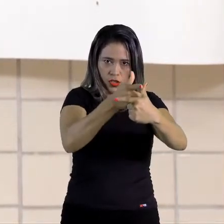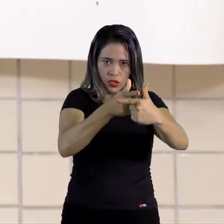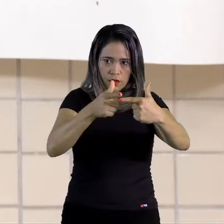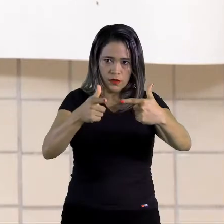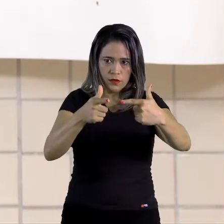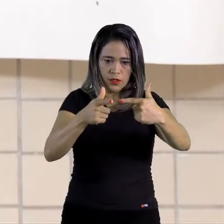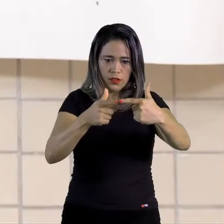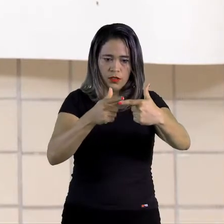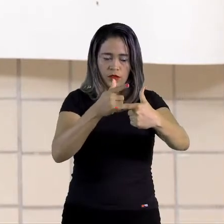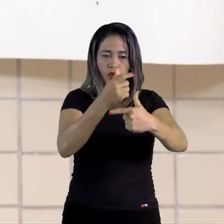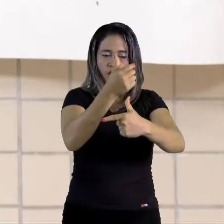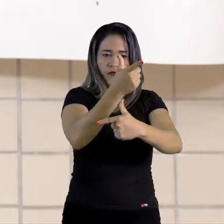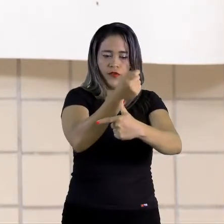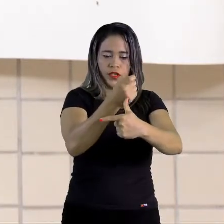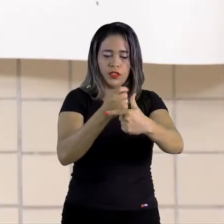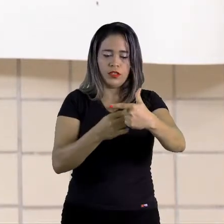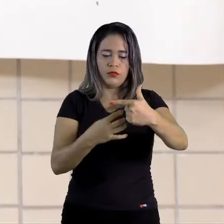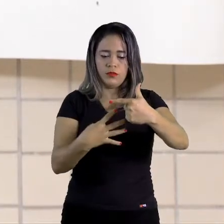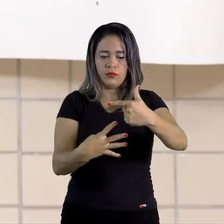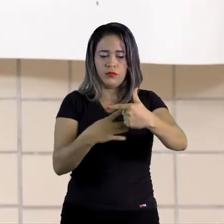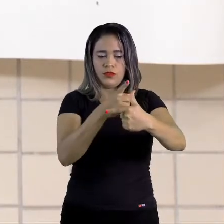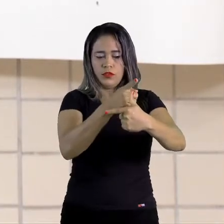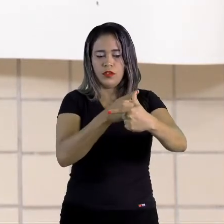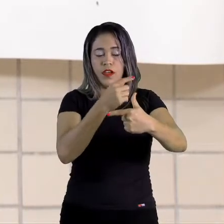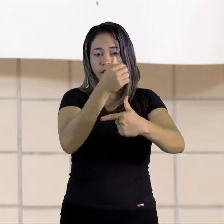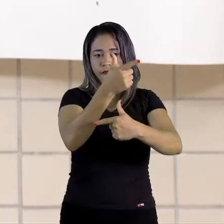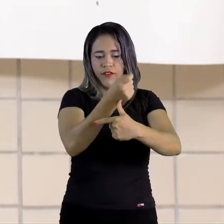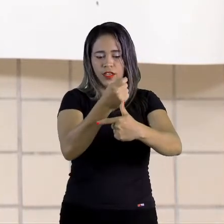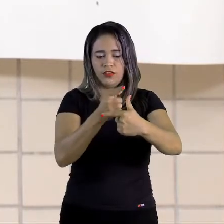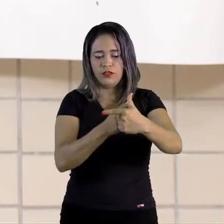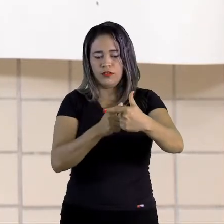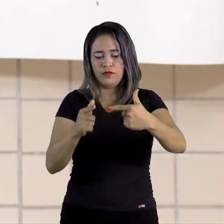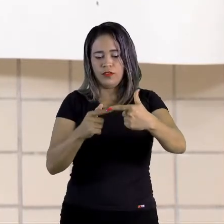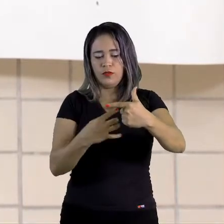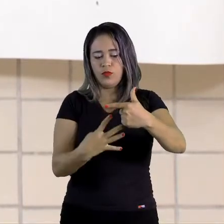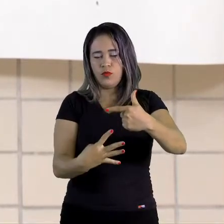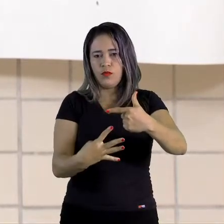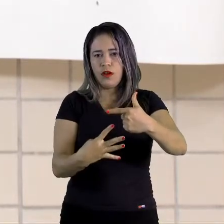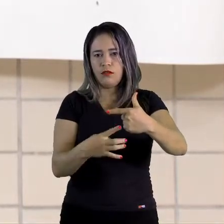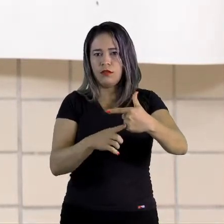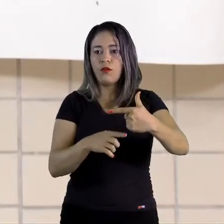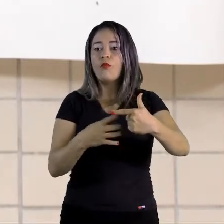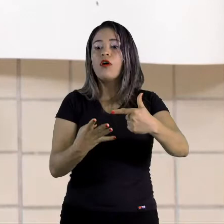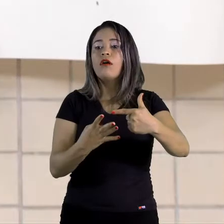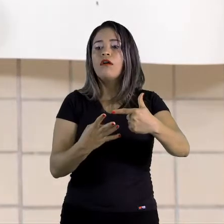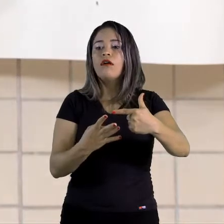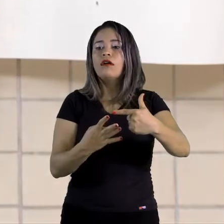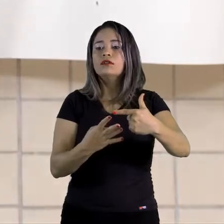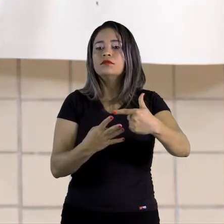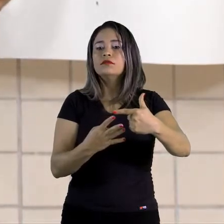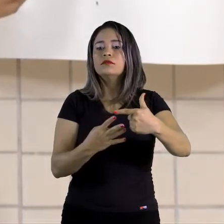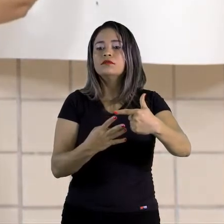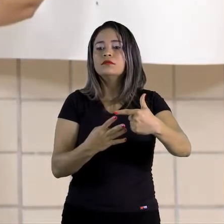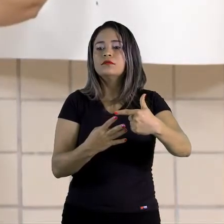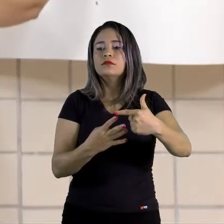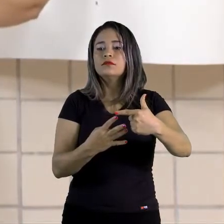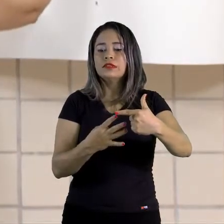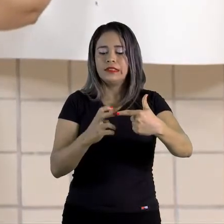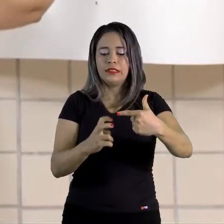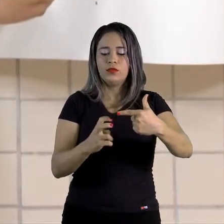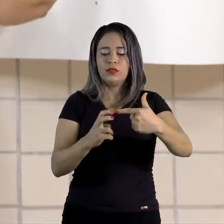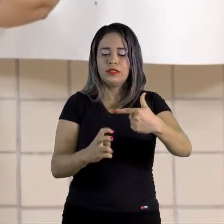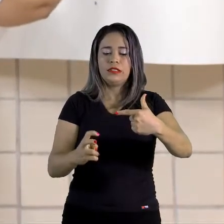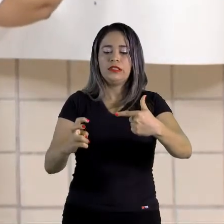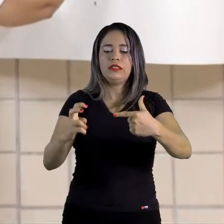4 é quanto, turma? 5. 5 vezes 1, 5. Guilherme ficou com quantas laranjas?